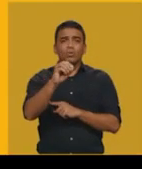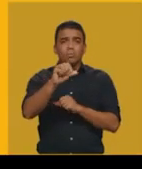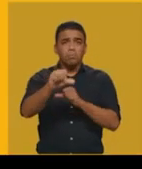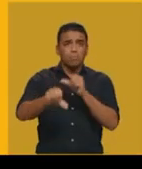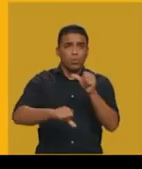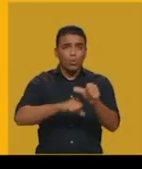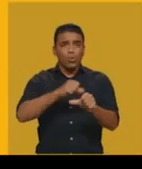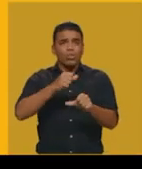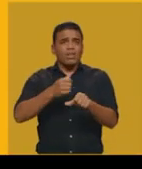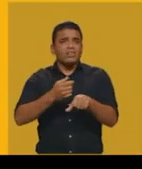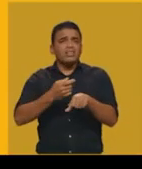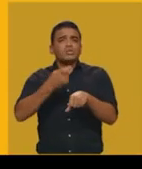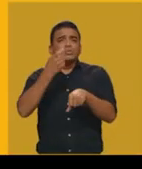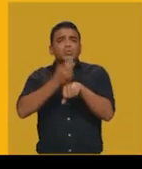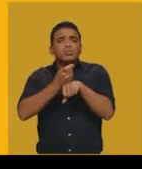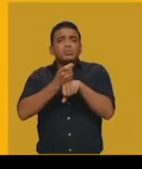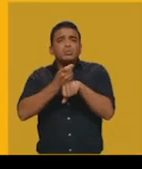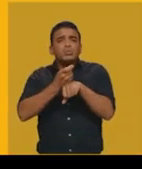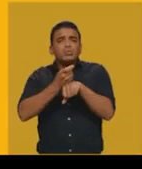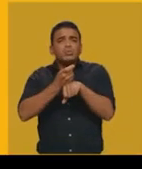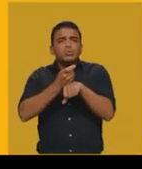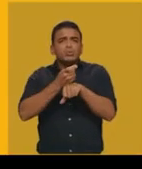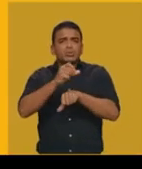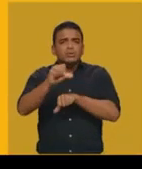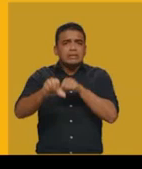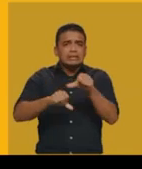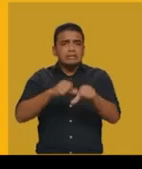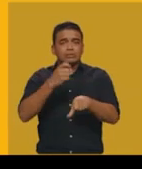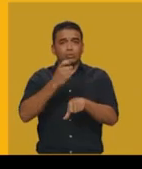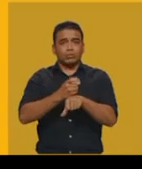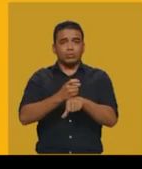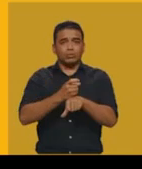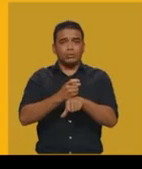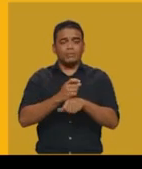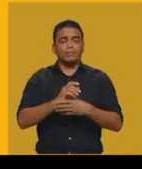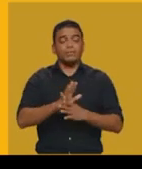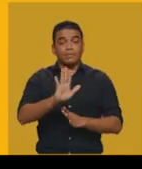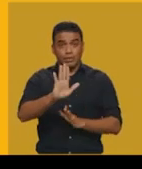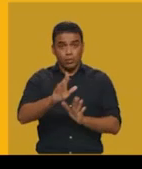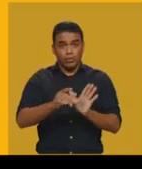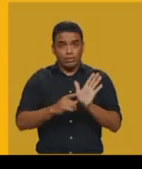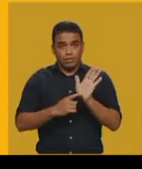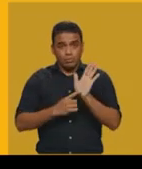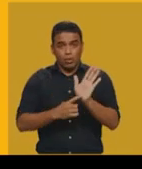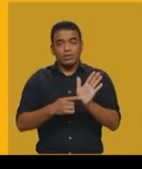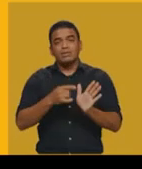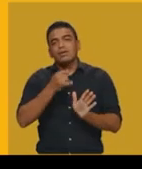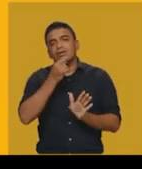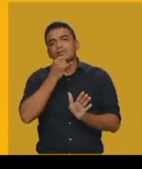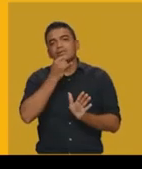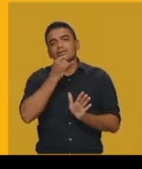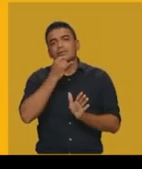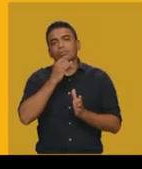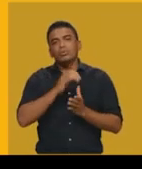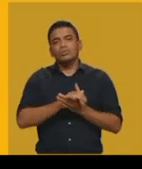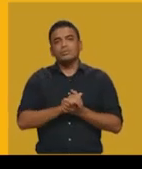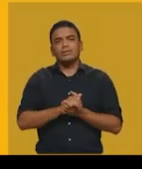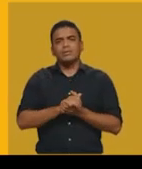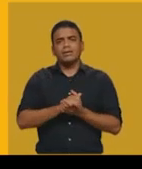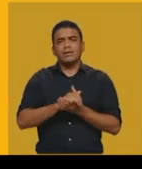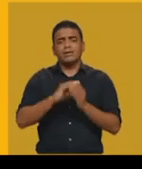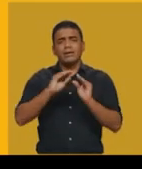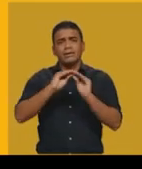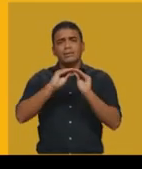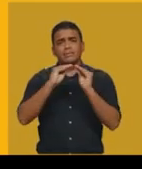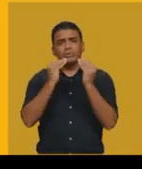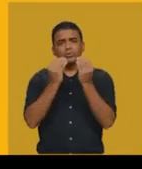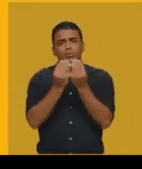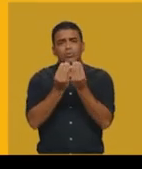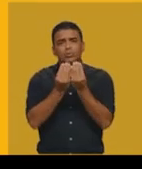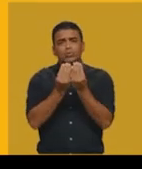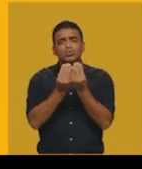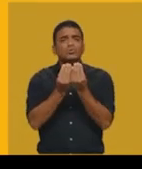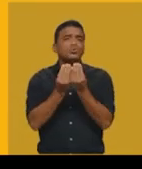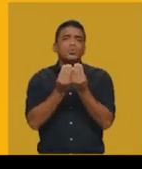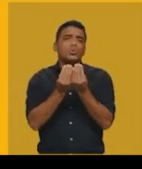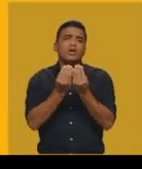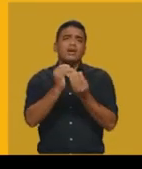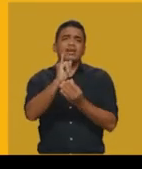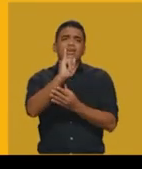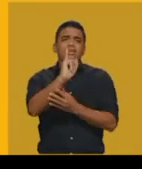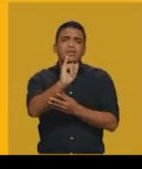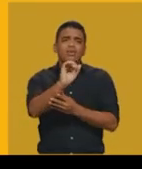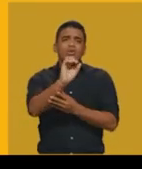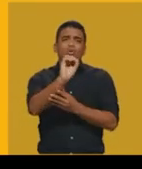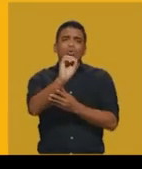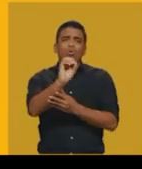sólido ali. Eu trago para vocês como exemplo a reação entre a solução de iodeto de potássio.